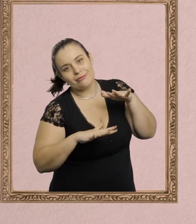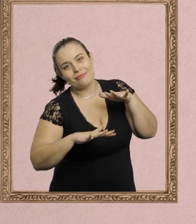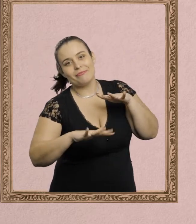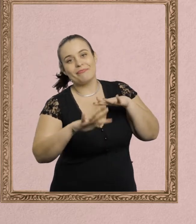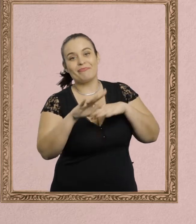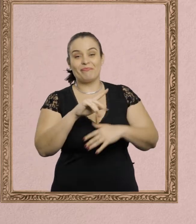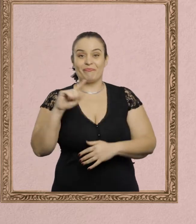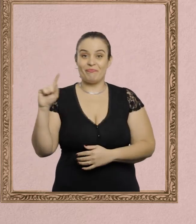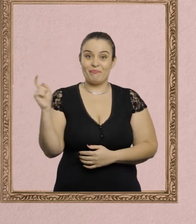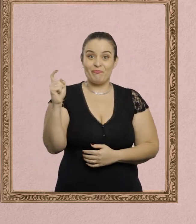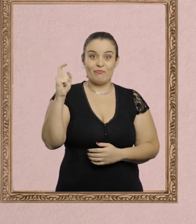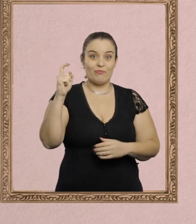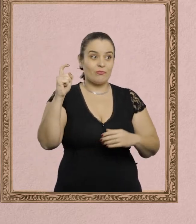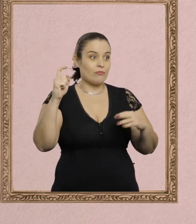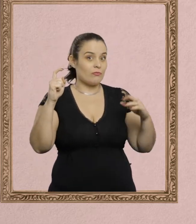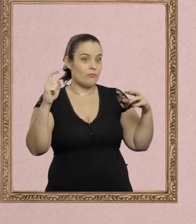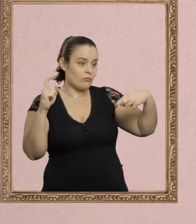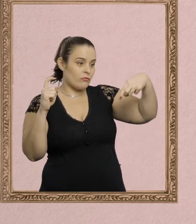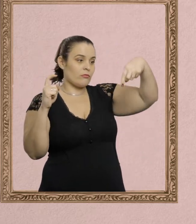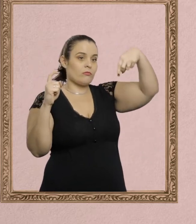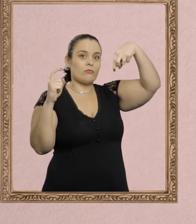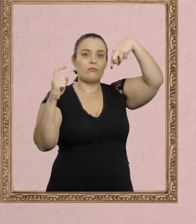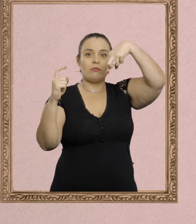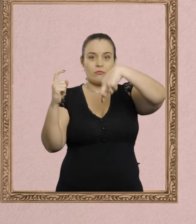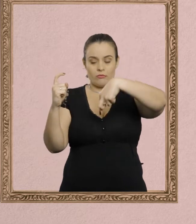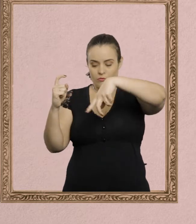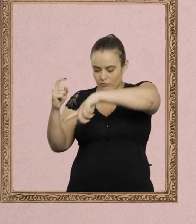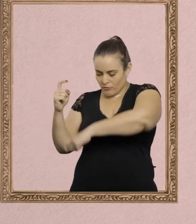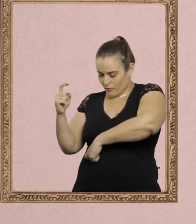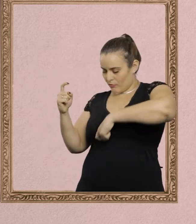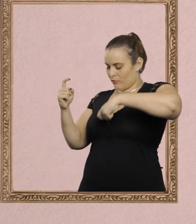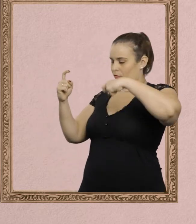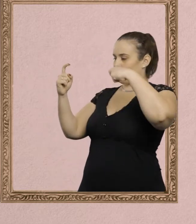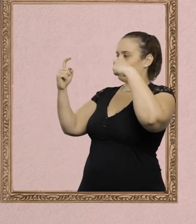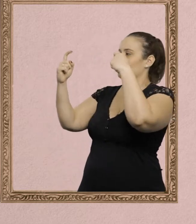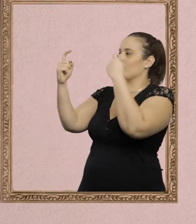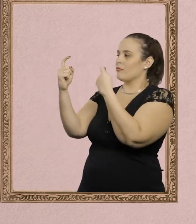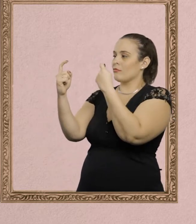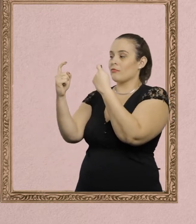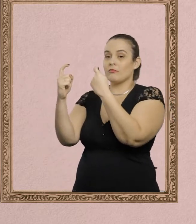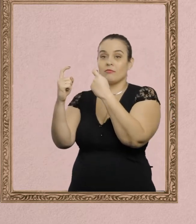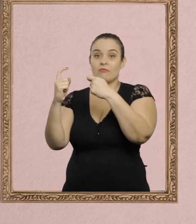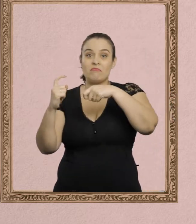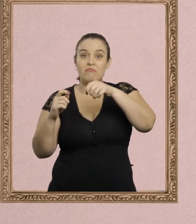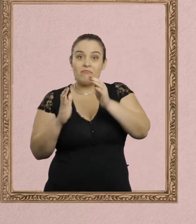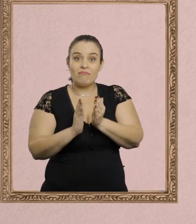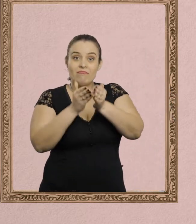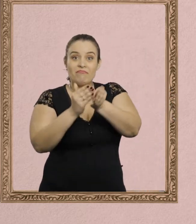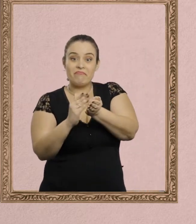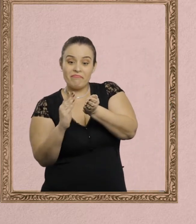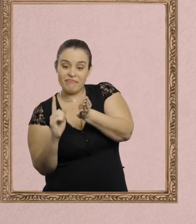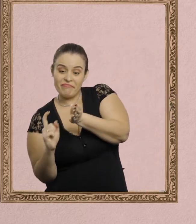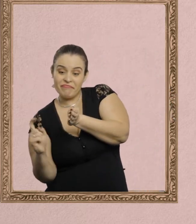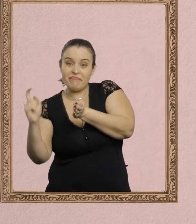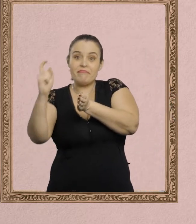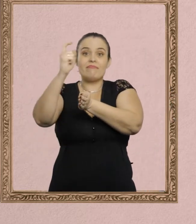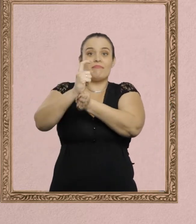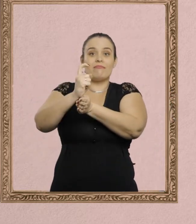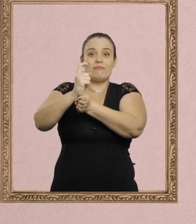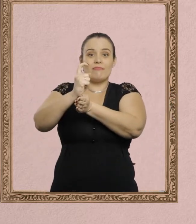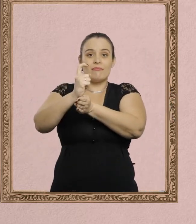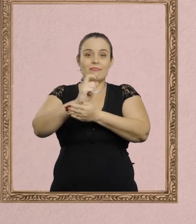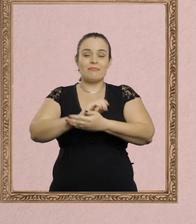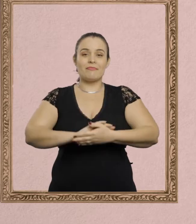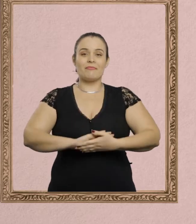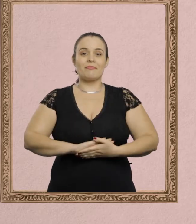apagou o pavio. Peter se aproximou de Gancho com a espada na mão. Capitão Gancho saltou sobre a murada